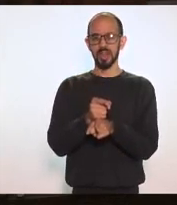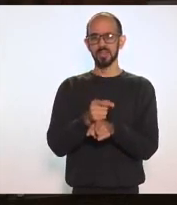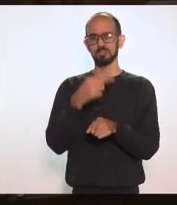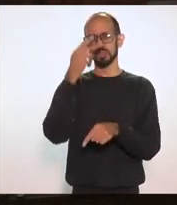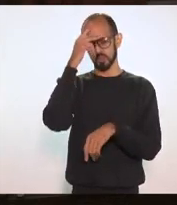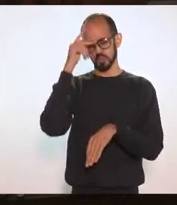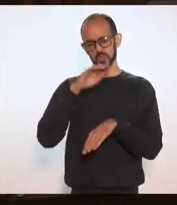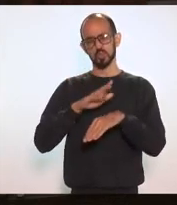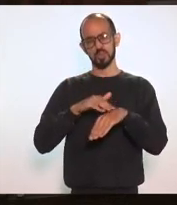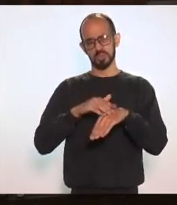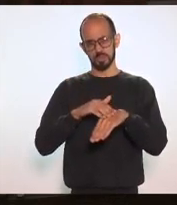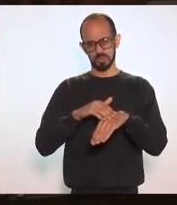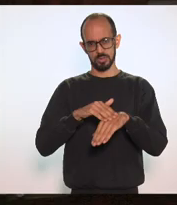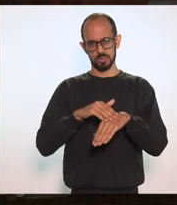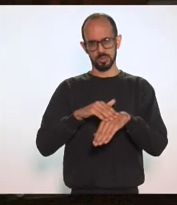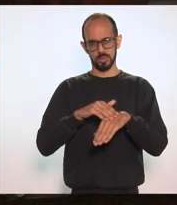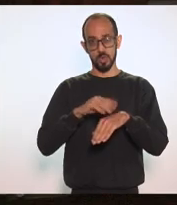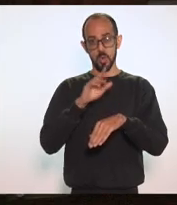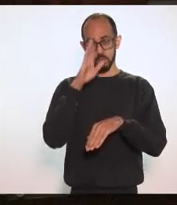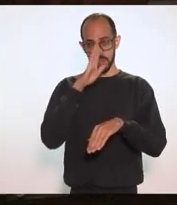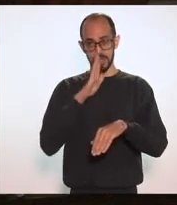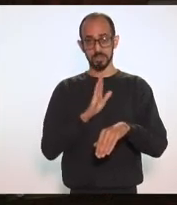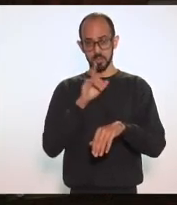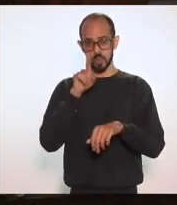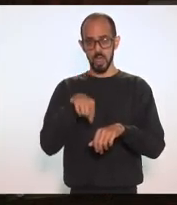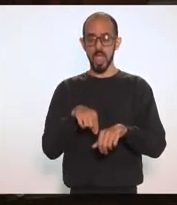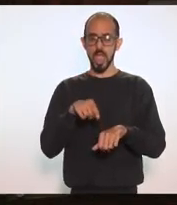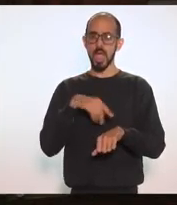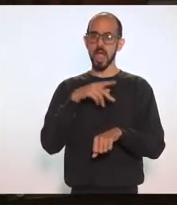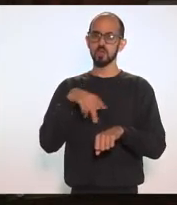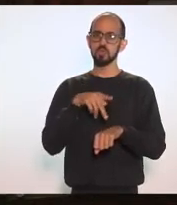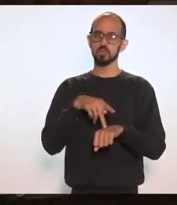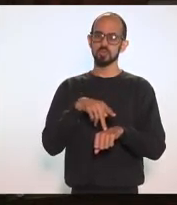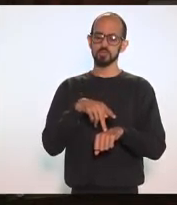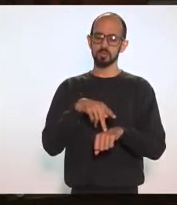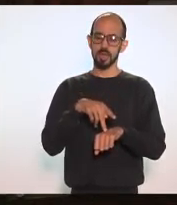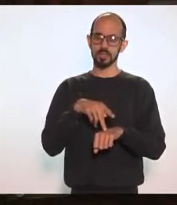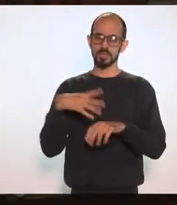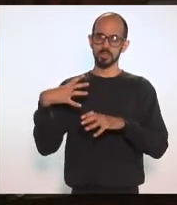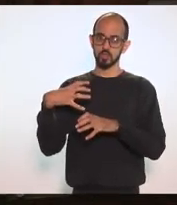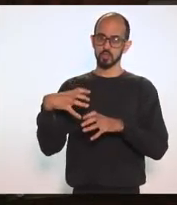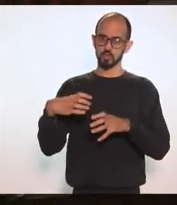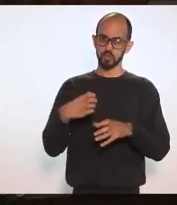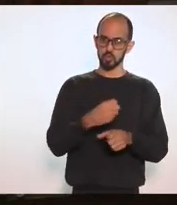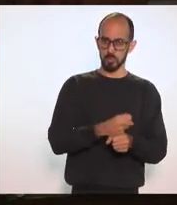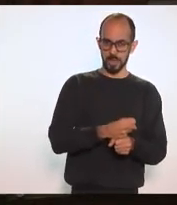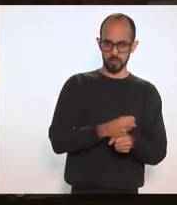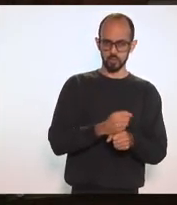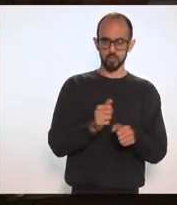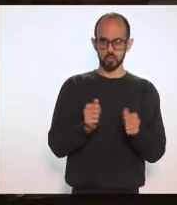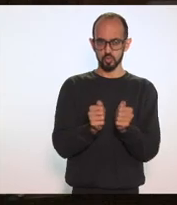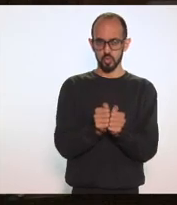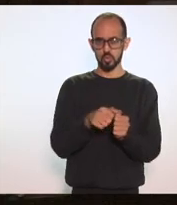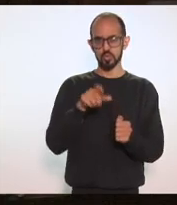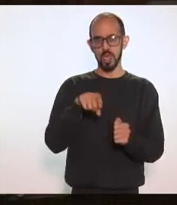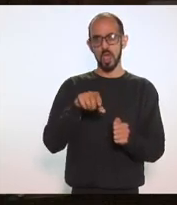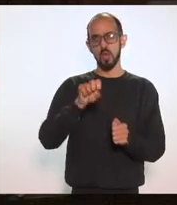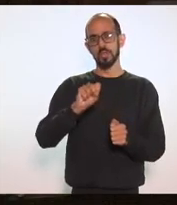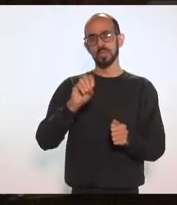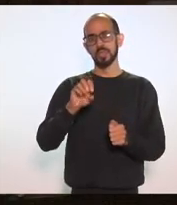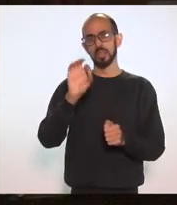parte dos países que, reunidos, respondem por